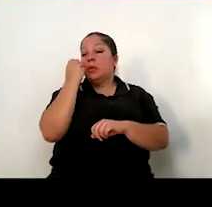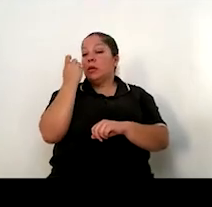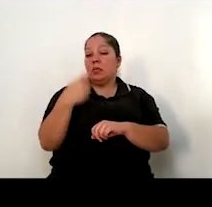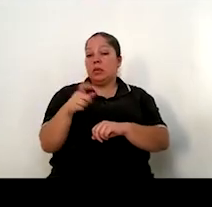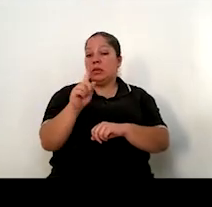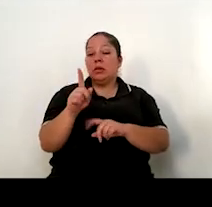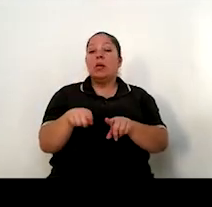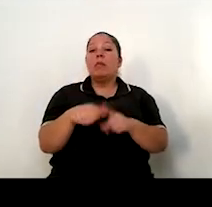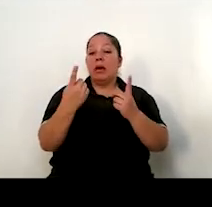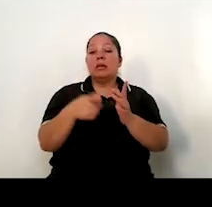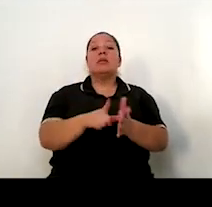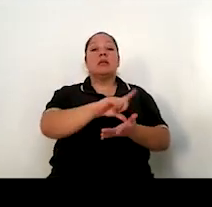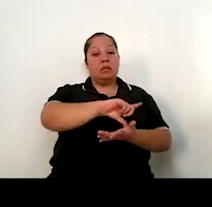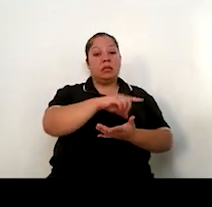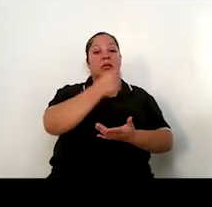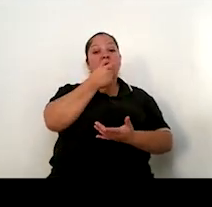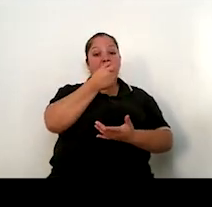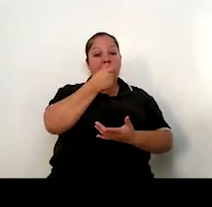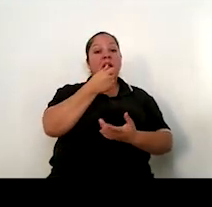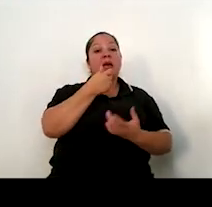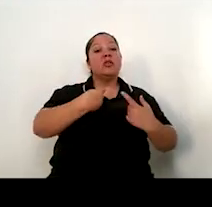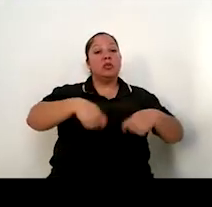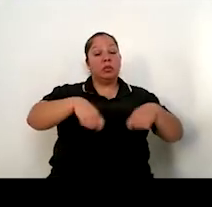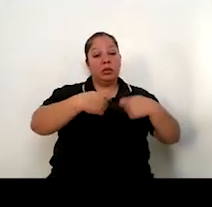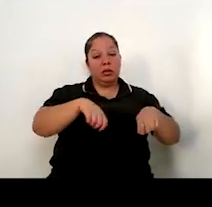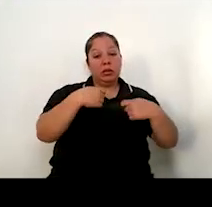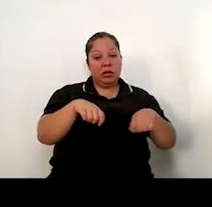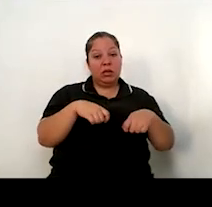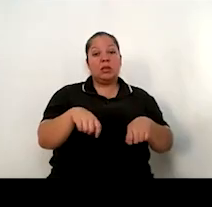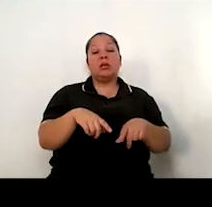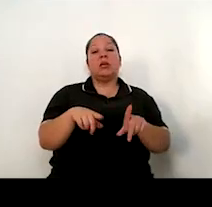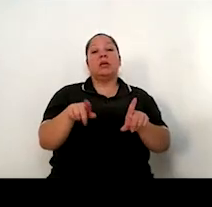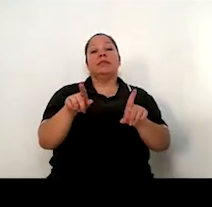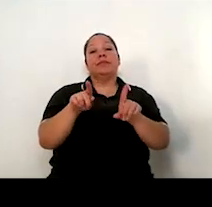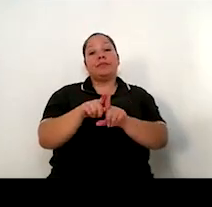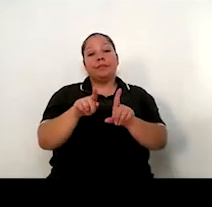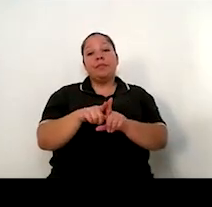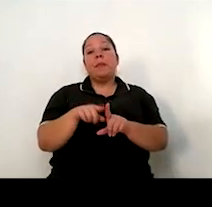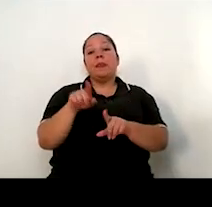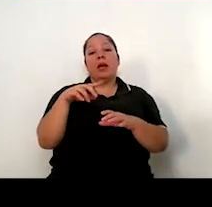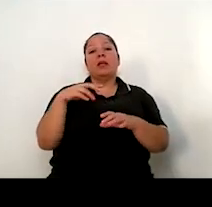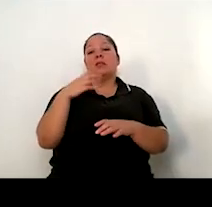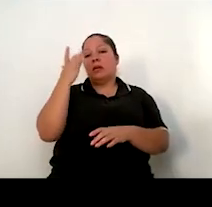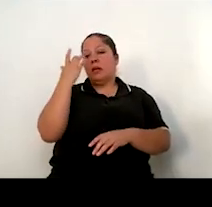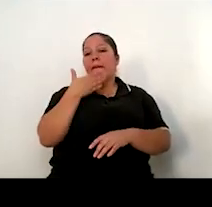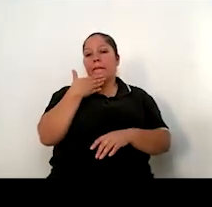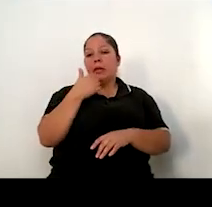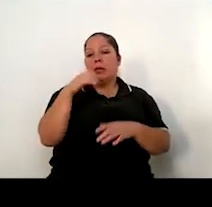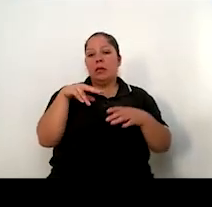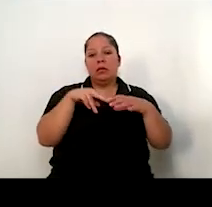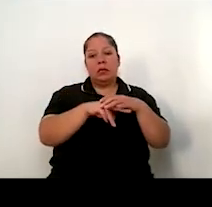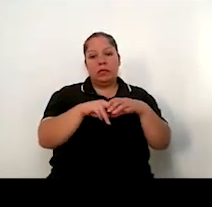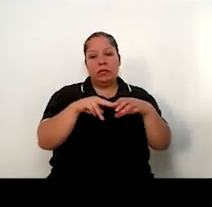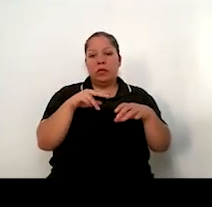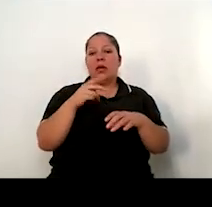alguma lesão, o paciente vai ter que ir para a colonoscopia endoscópica, que é o exame endoscópico, tá?